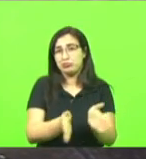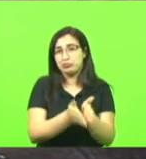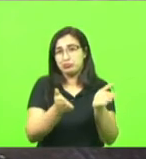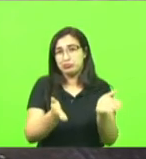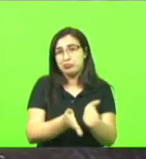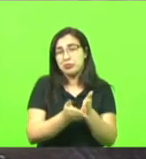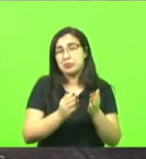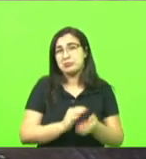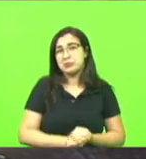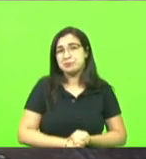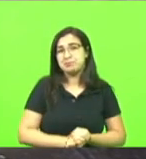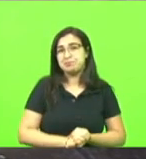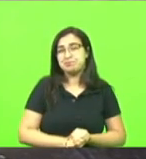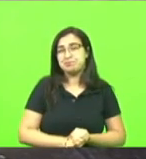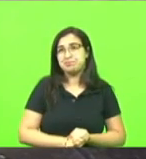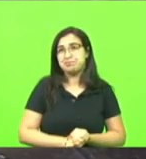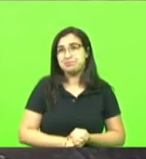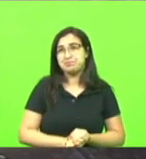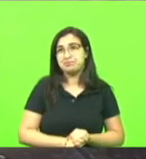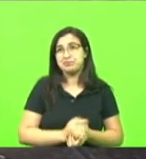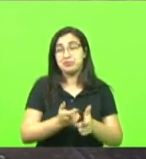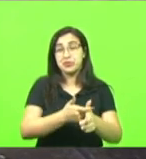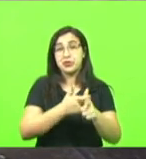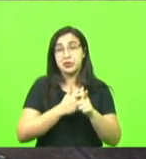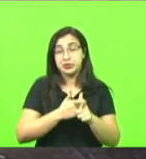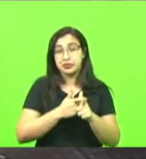as despesas estaduais, que são bancadas com o